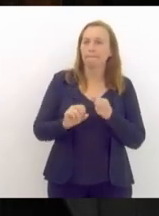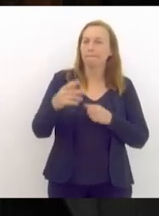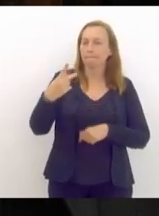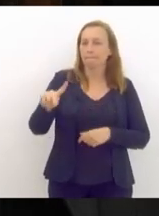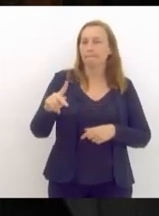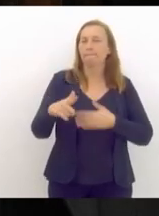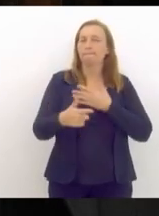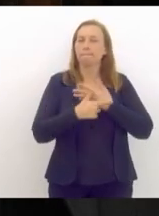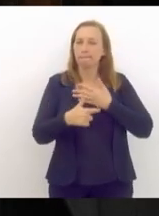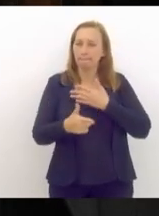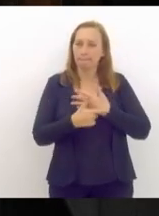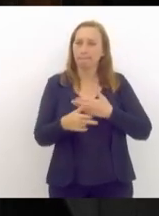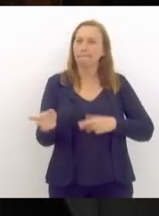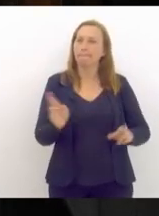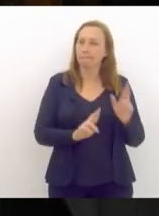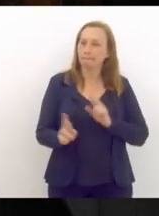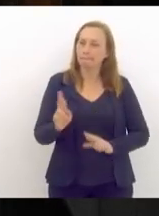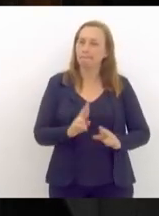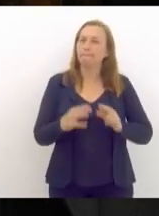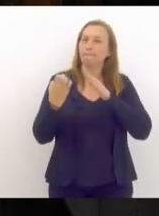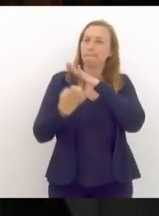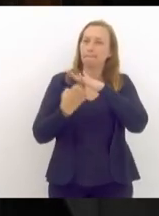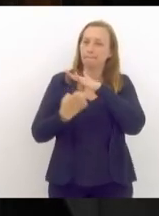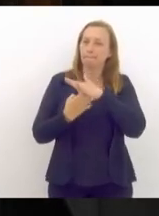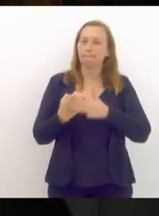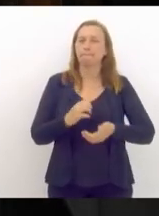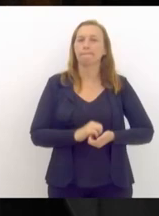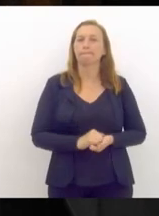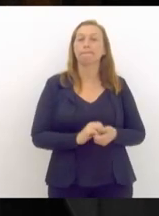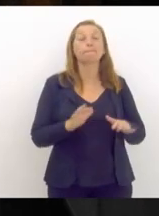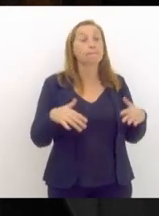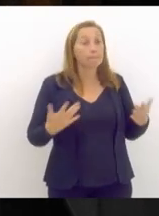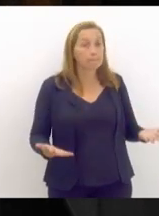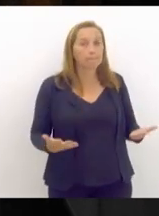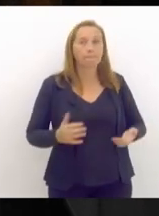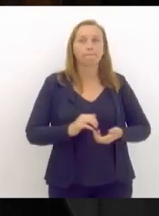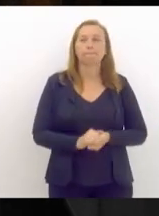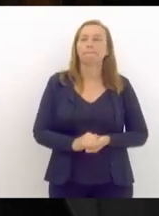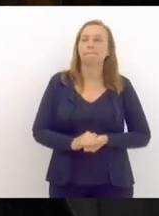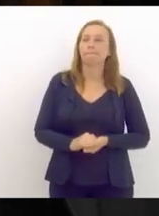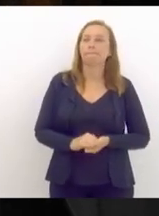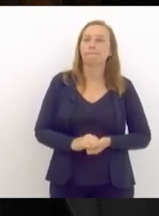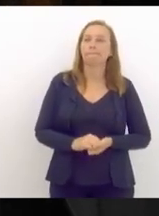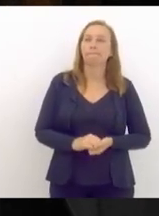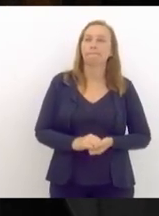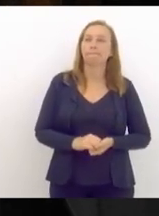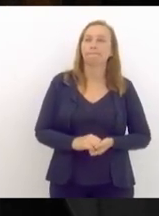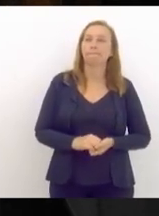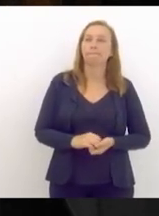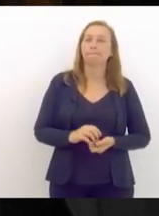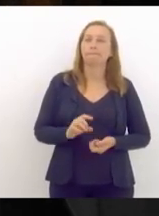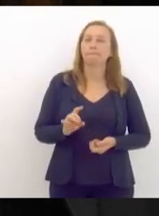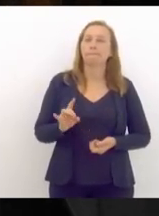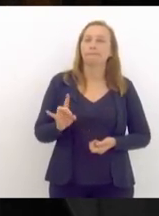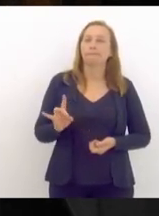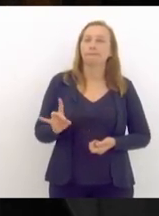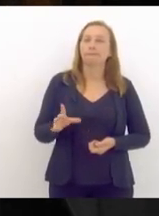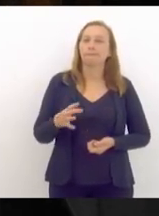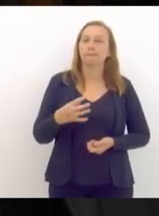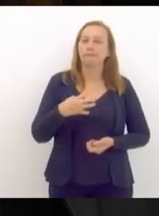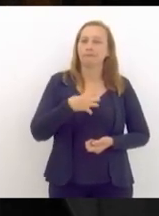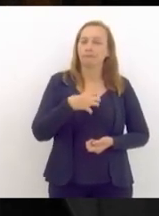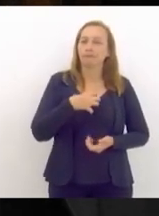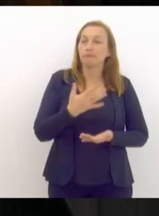em relação a essa concessionária. Então, que a gente... ela só vai sentir quando sentir no